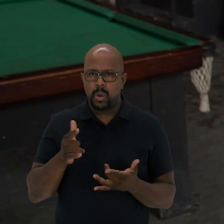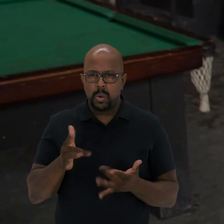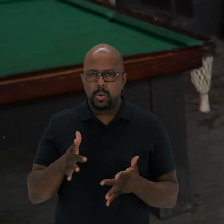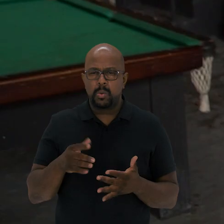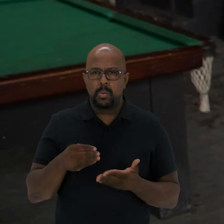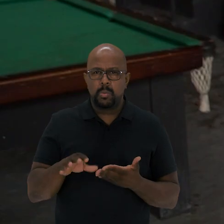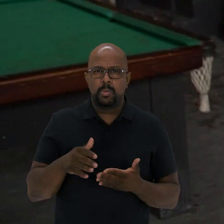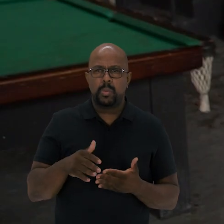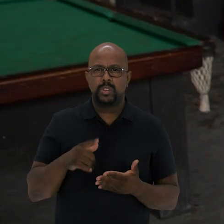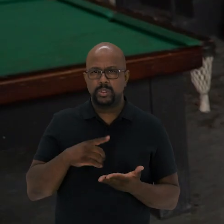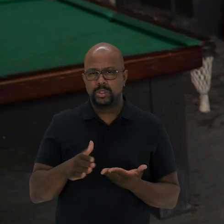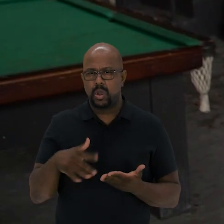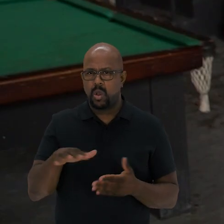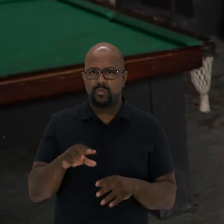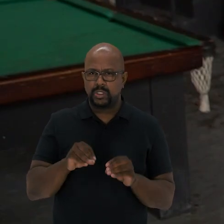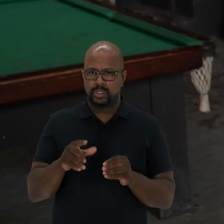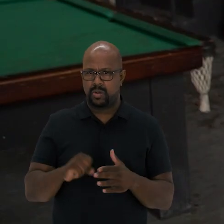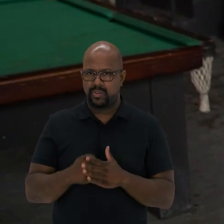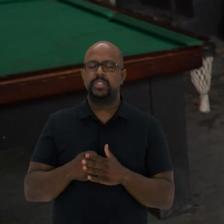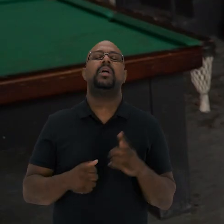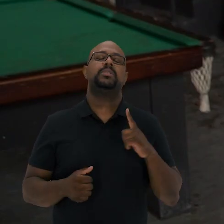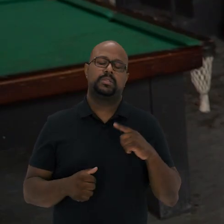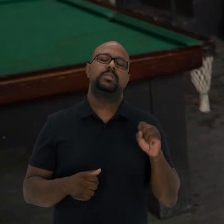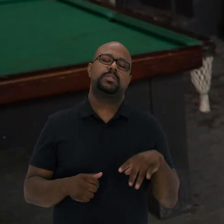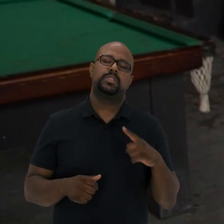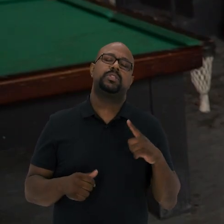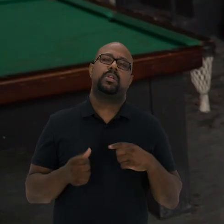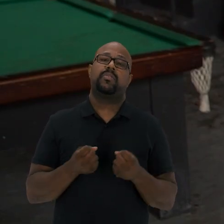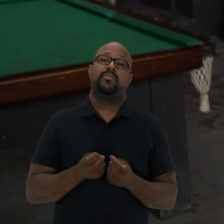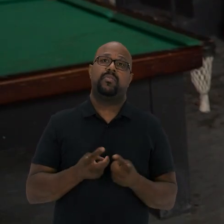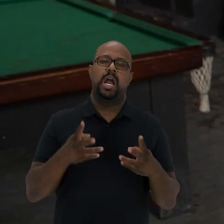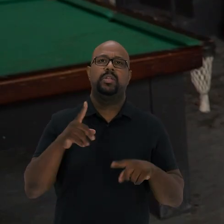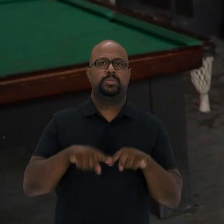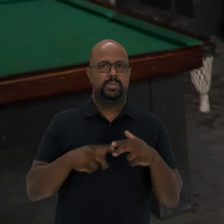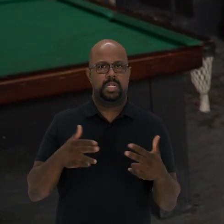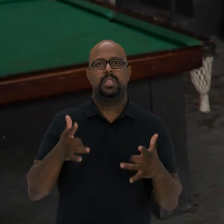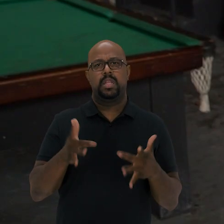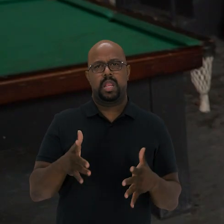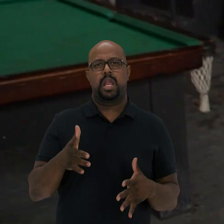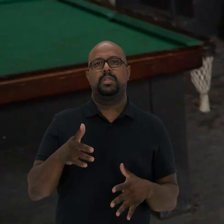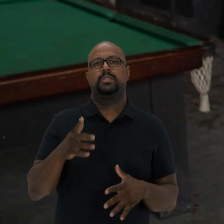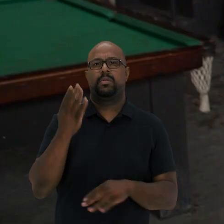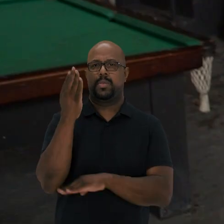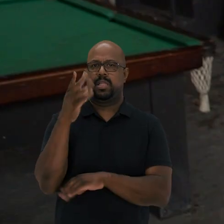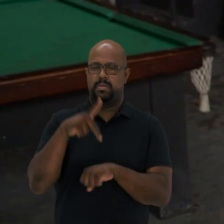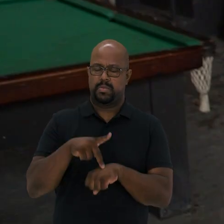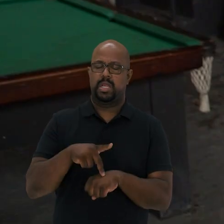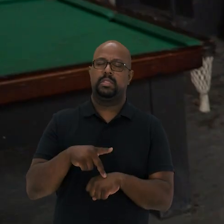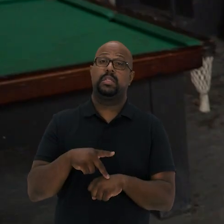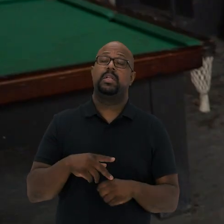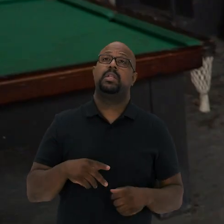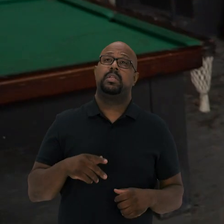ainda com vocês, quando foi fechado a empresa? Sim, tinha vários fósseis, né,